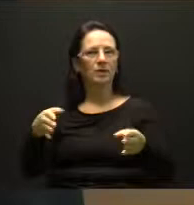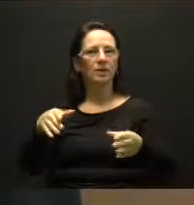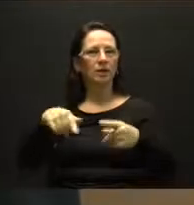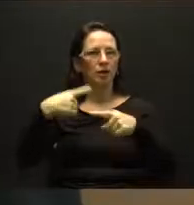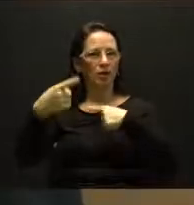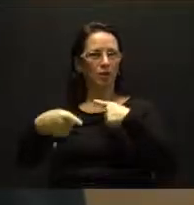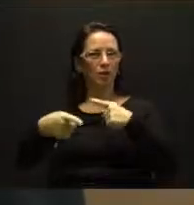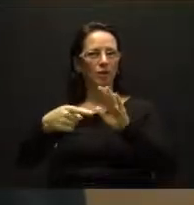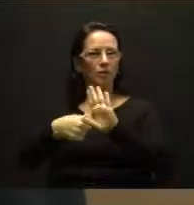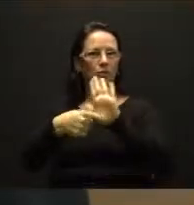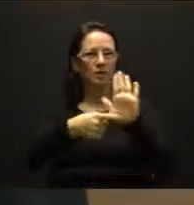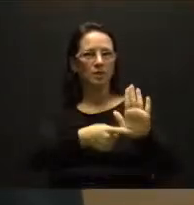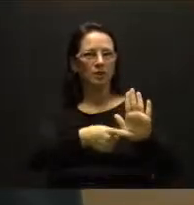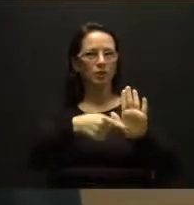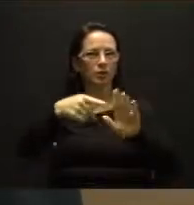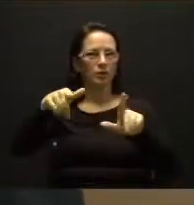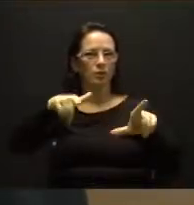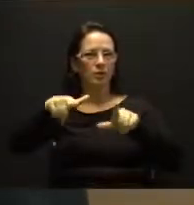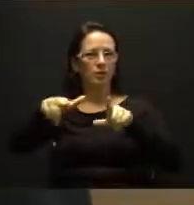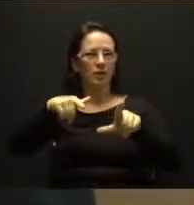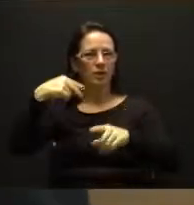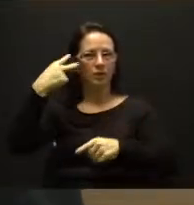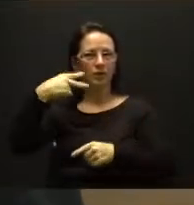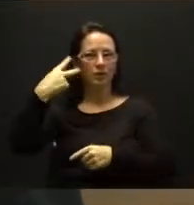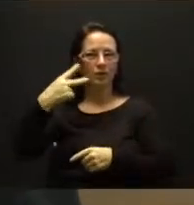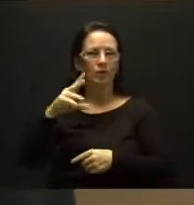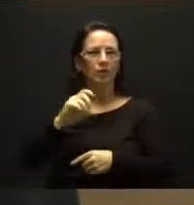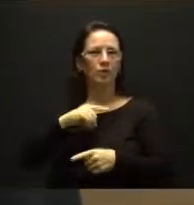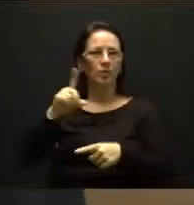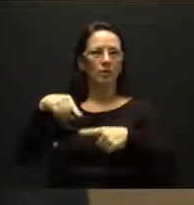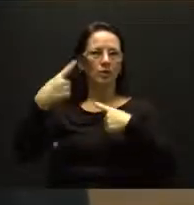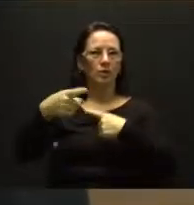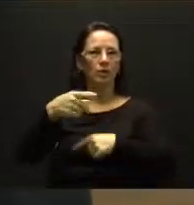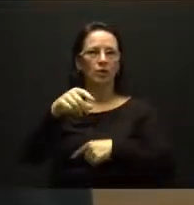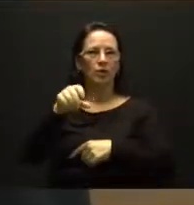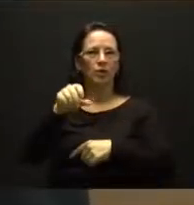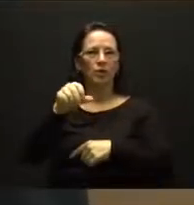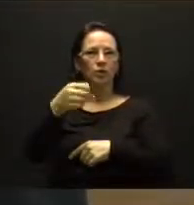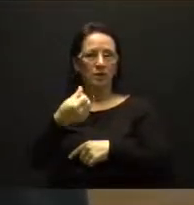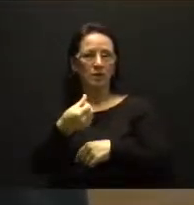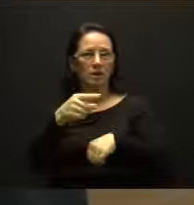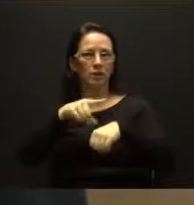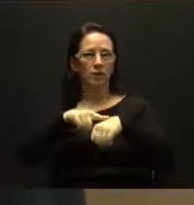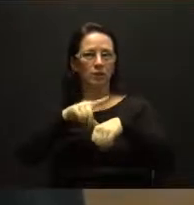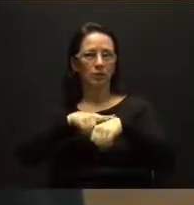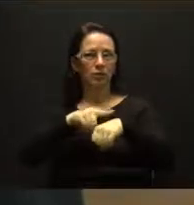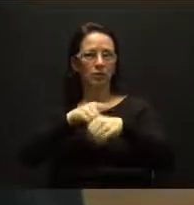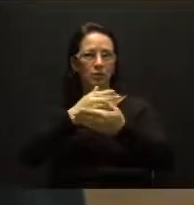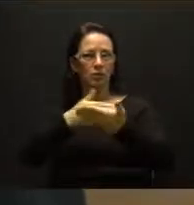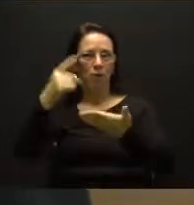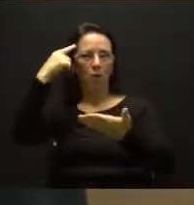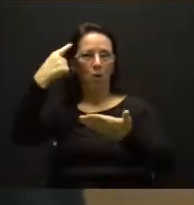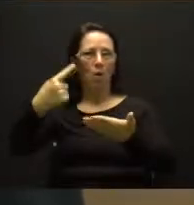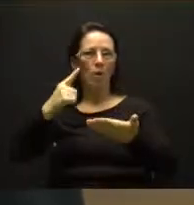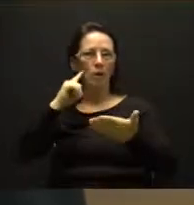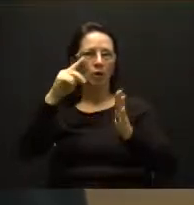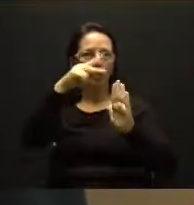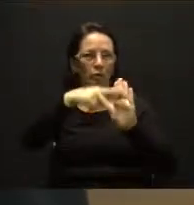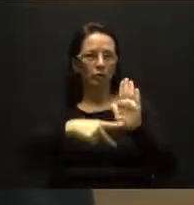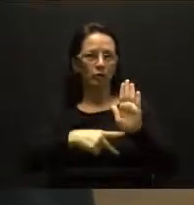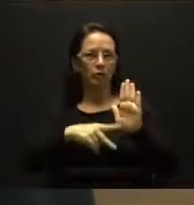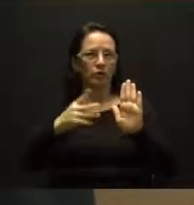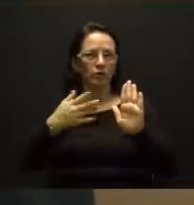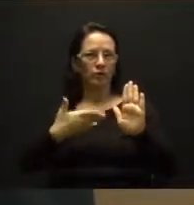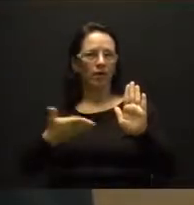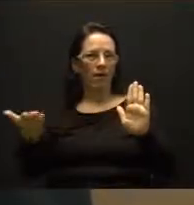apresentação dos trabalhos dos vereadores só então a partir das 18 horas teremos o início da ordem do dia que a falta você